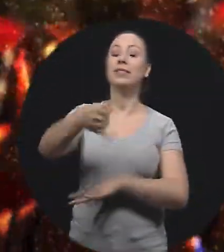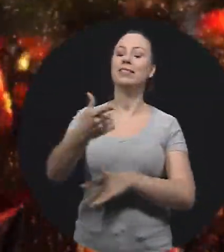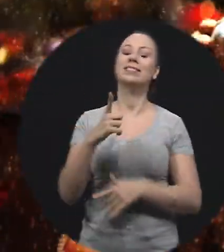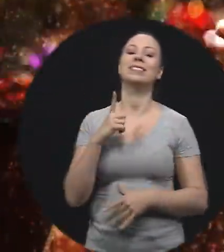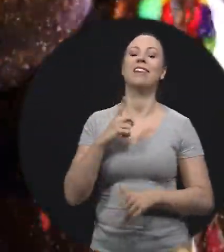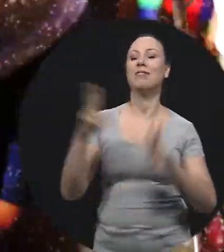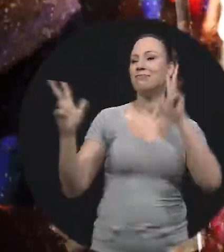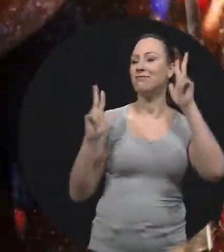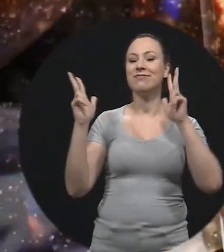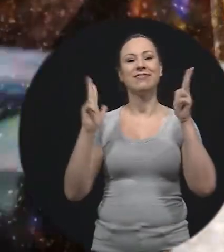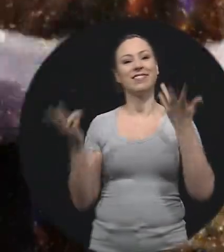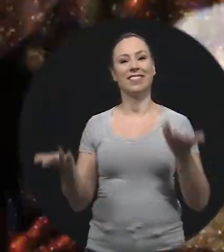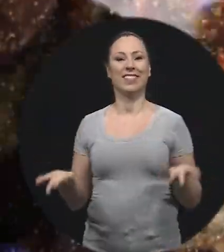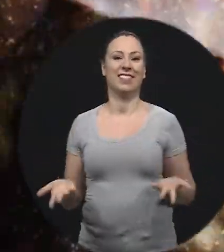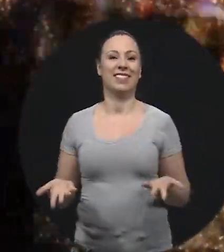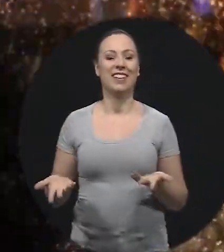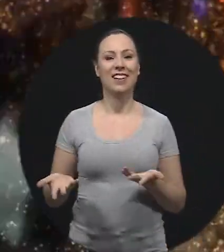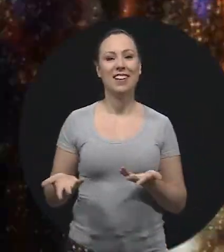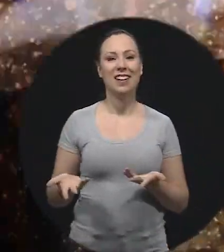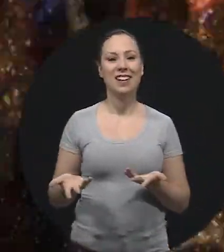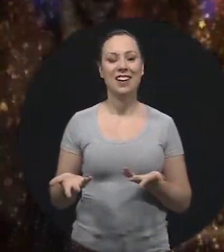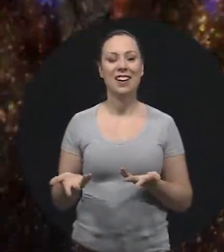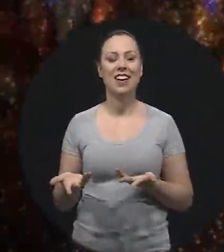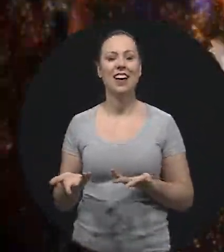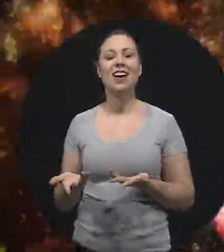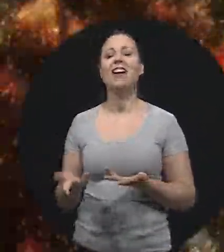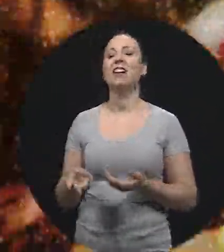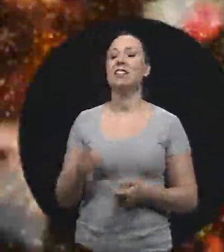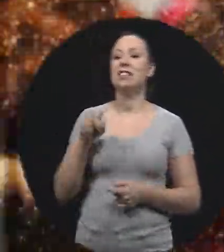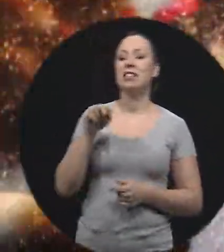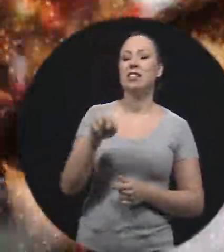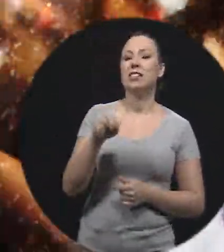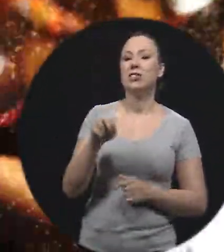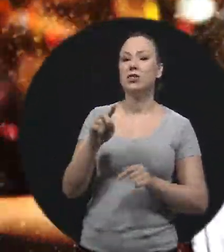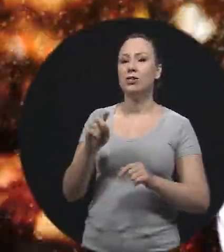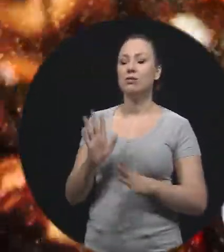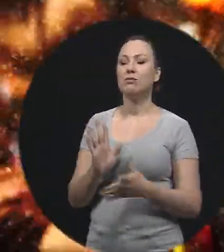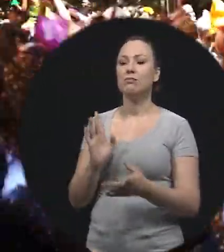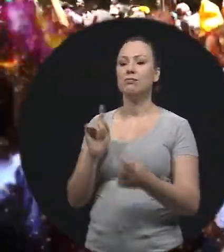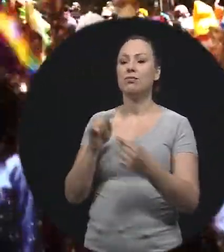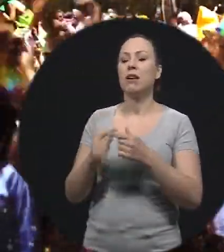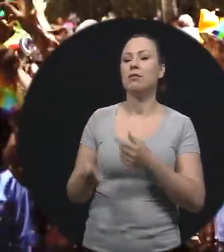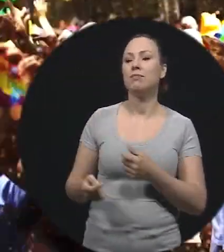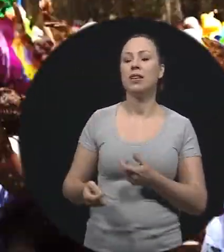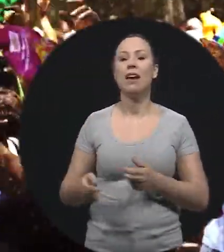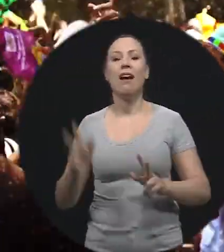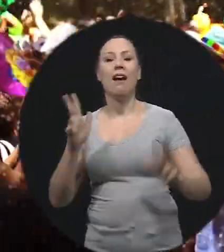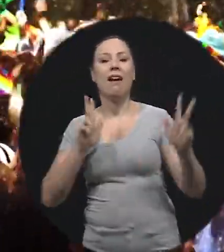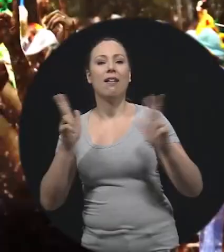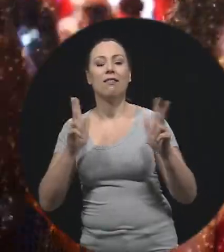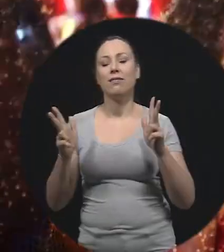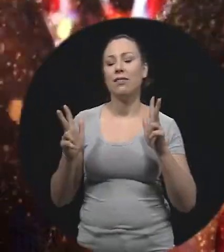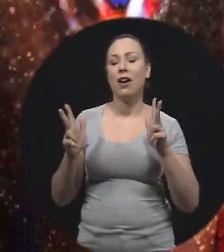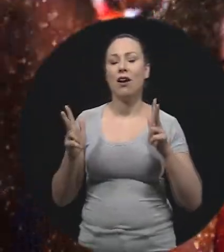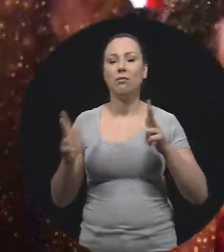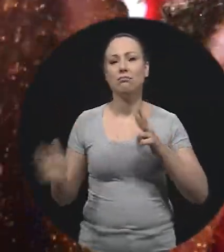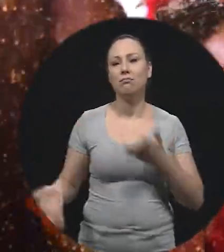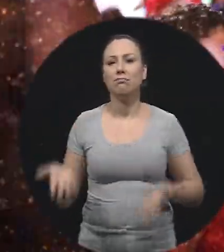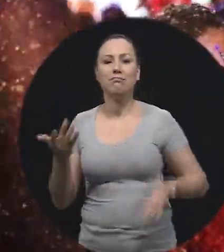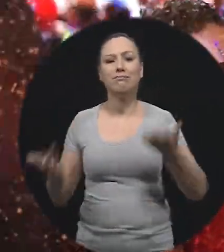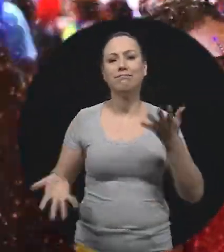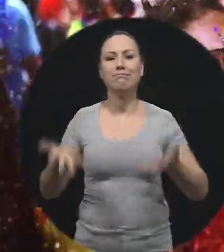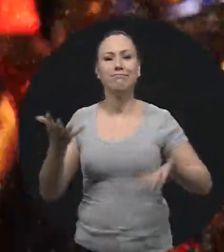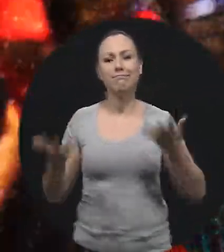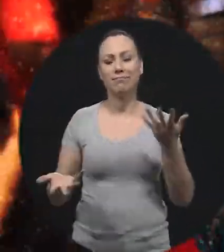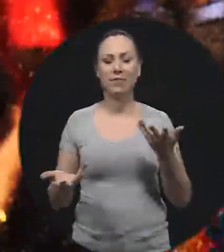rua e você ter essa oportunidade no carnaval. Isso foi uma das coisas que puxou o carnaval para